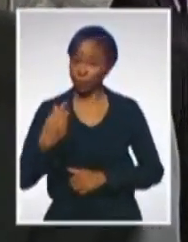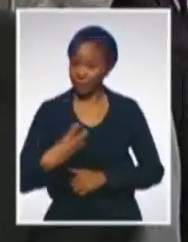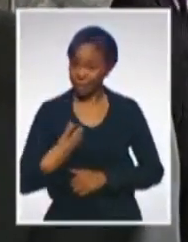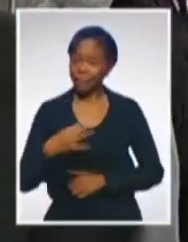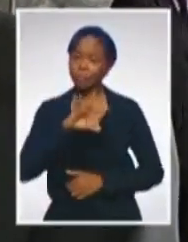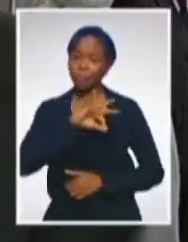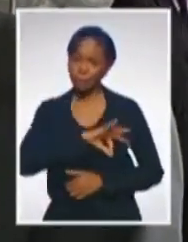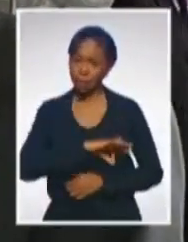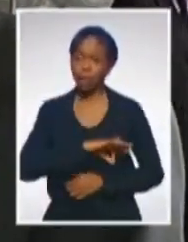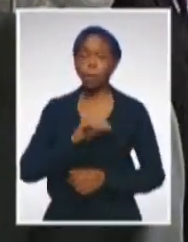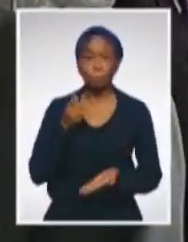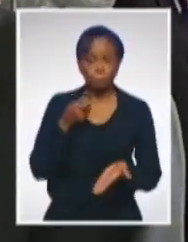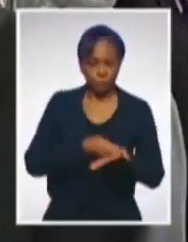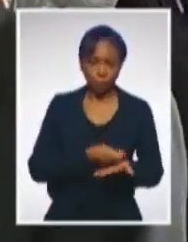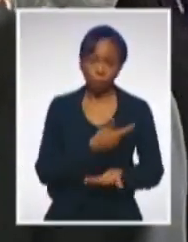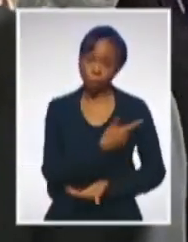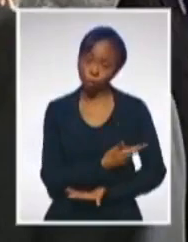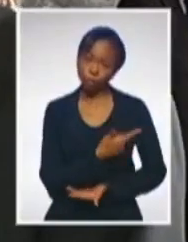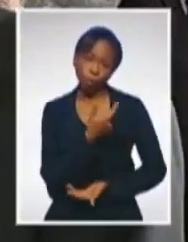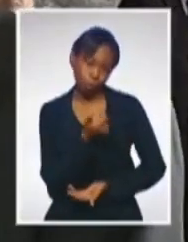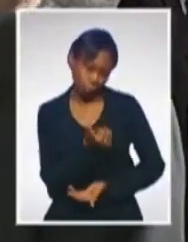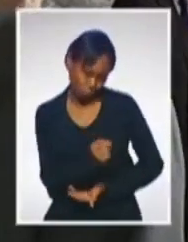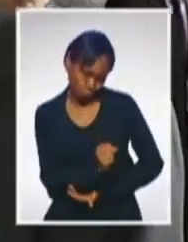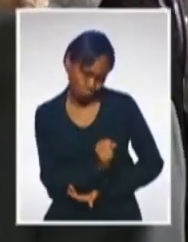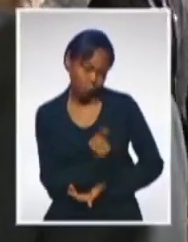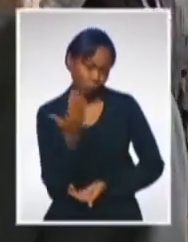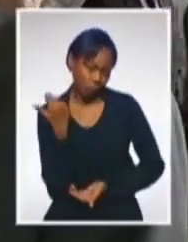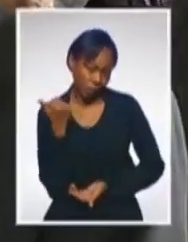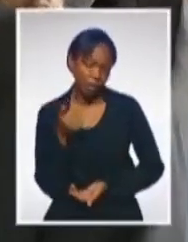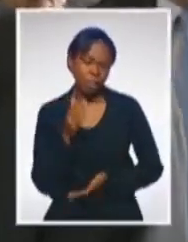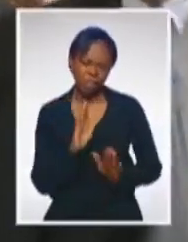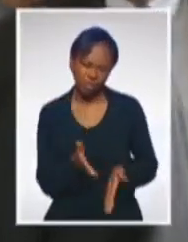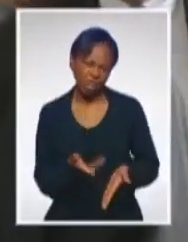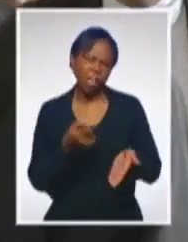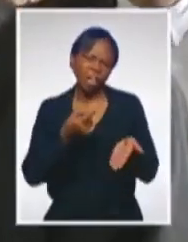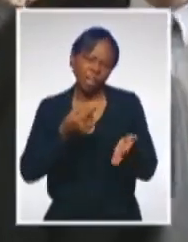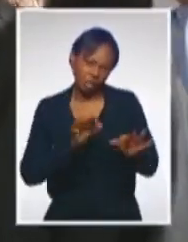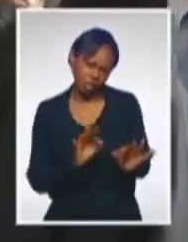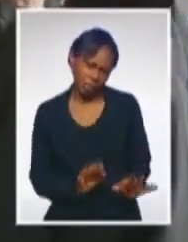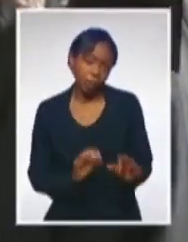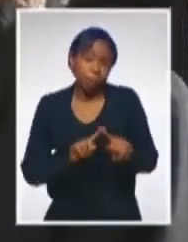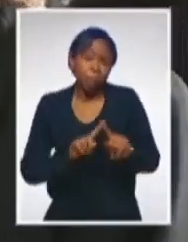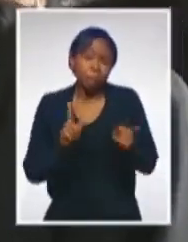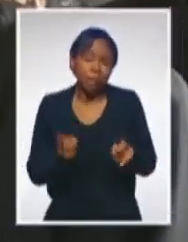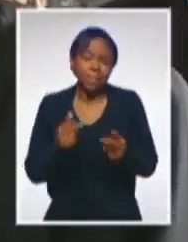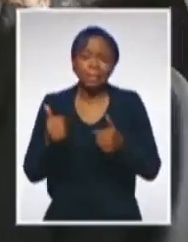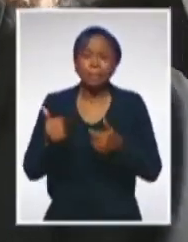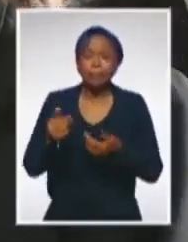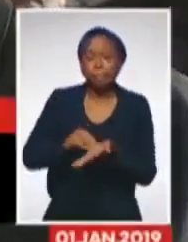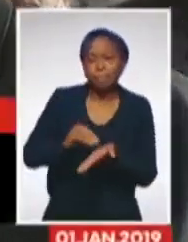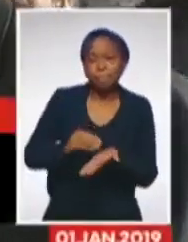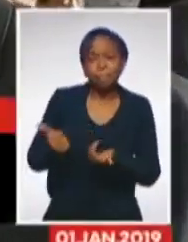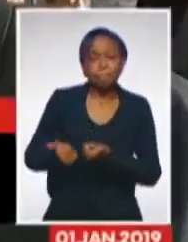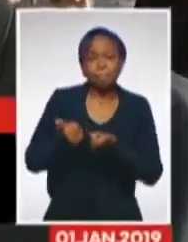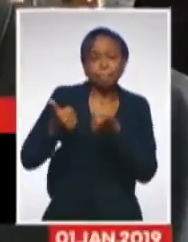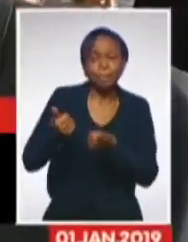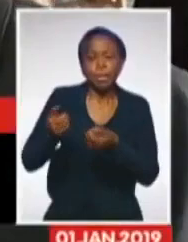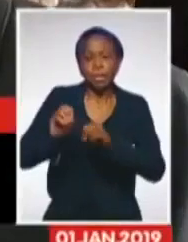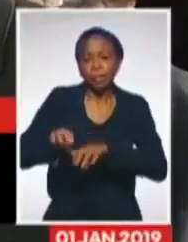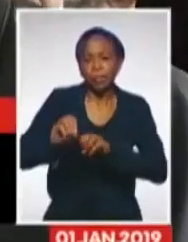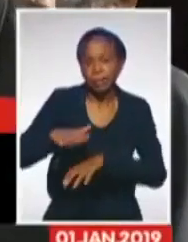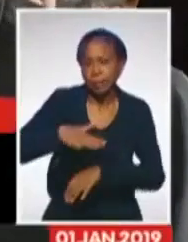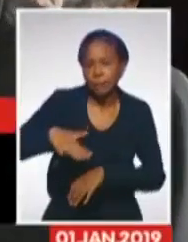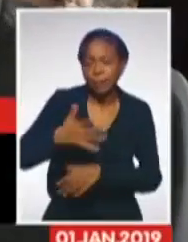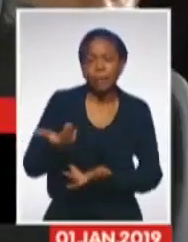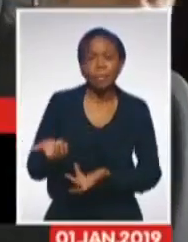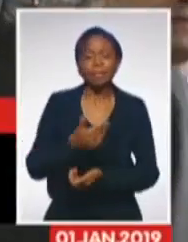Corações está em dia com os servidores, mas as obras necessárias, a melhoria da saúde, a melhoria da educação, nós dependemos desses